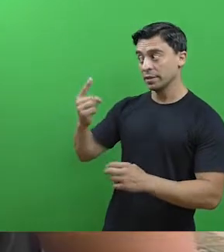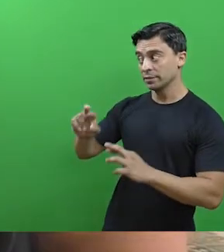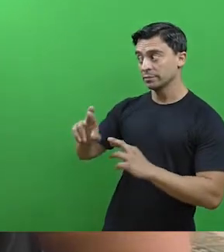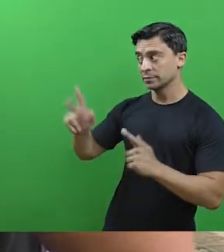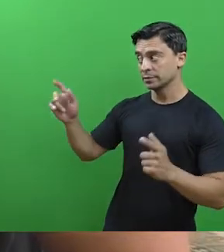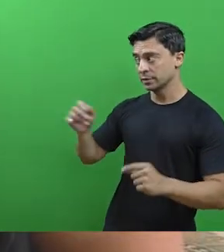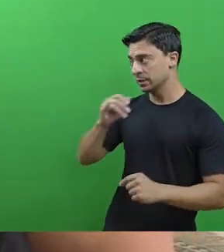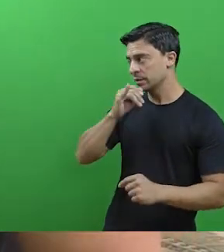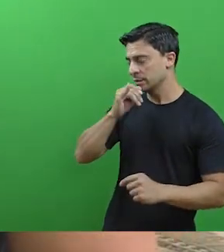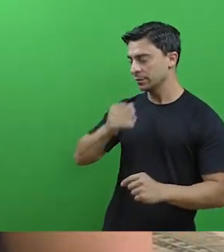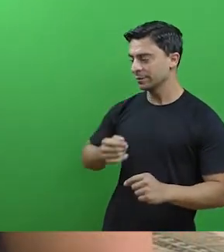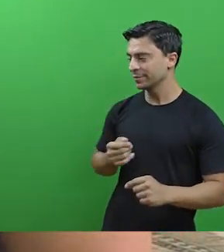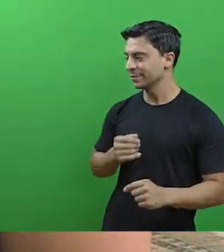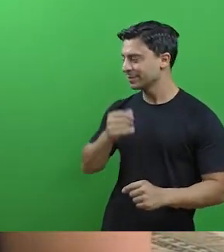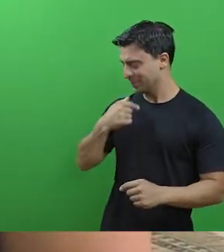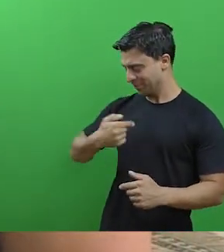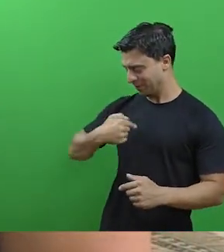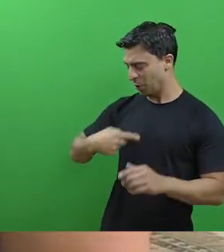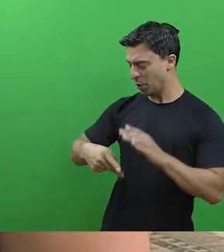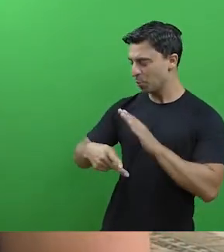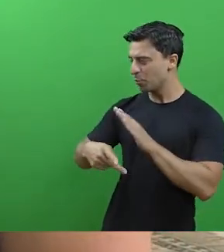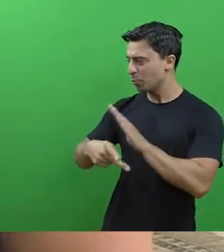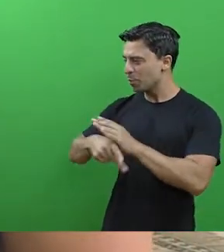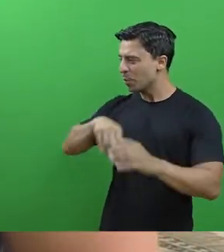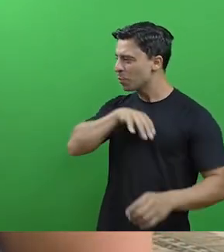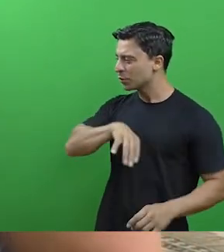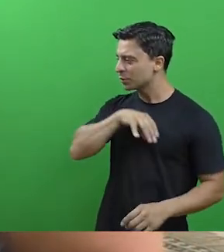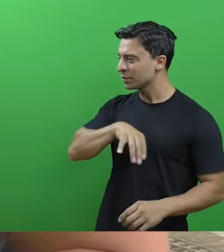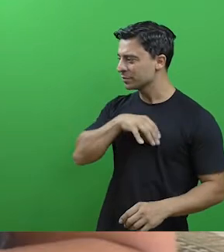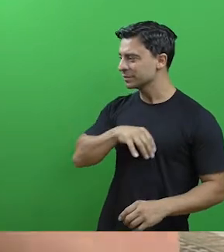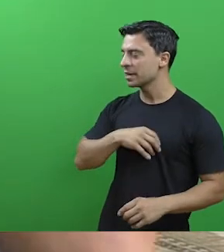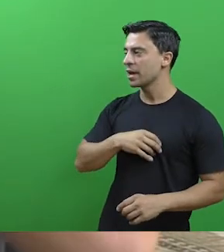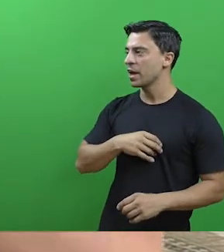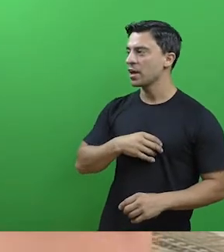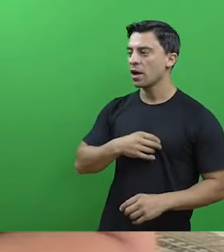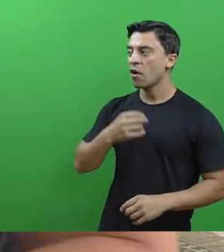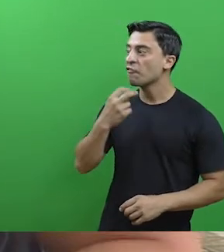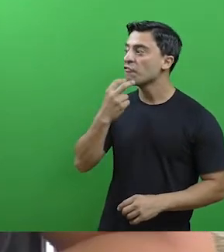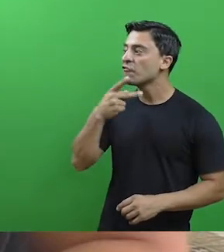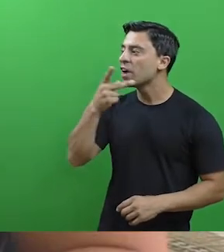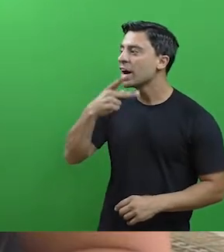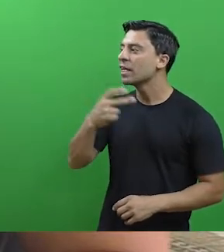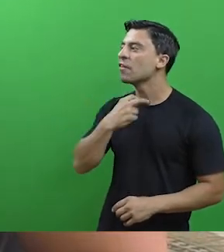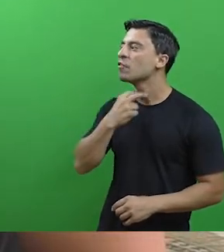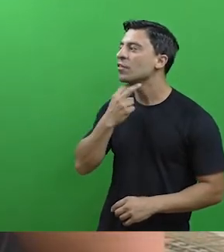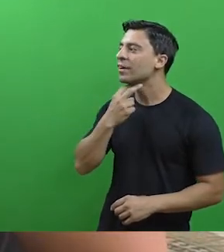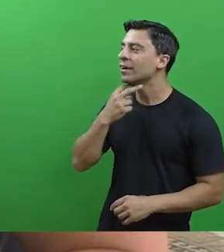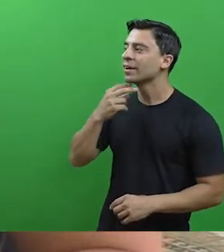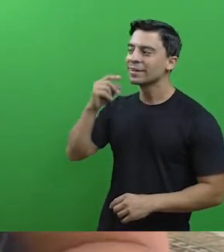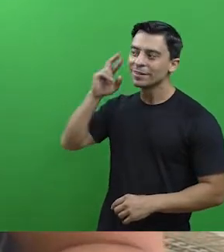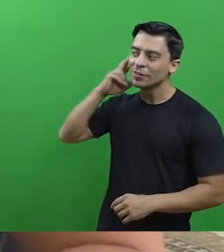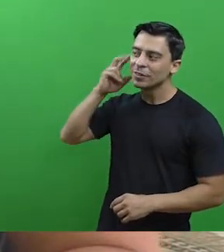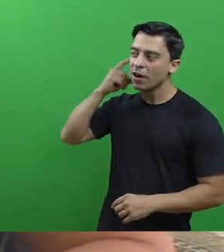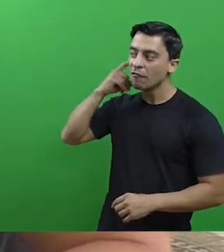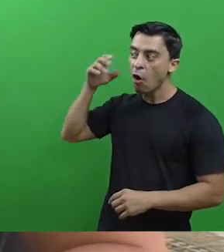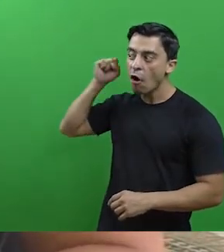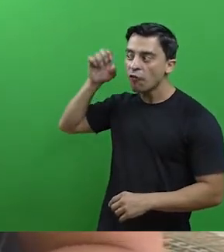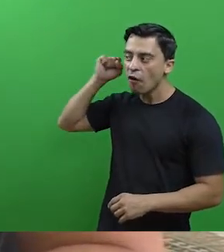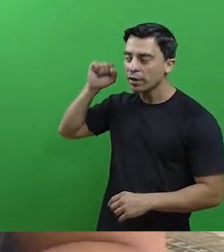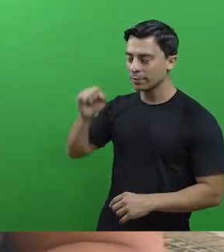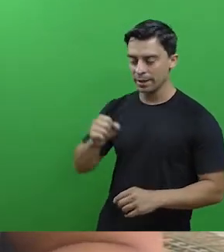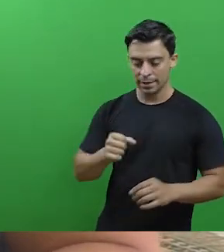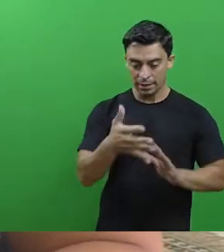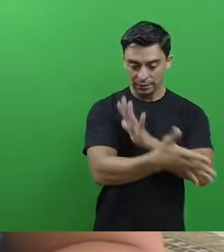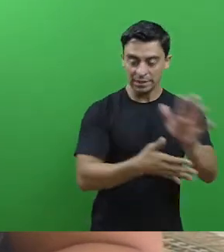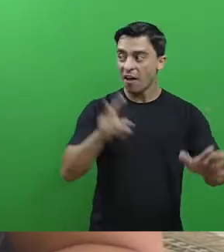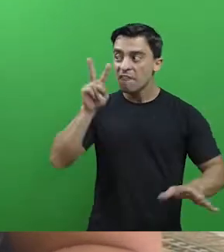nossa língua português, né? O português nosso é oral, auditivo. E língua de sinais é visual, manual. Então, primeira diferença. E segunda diferença,